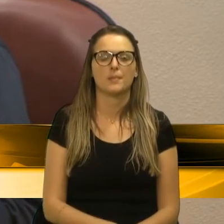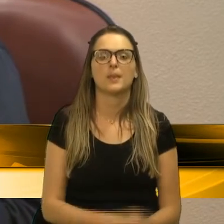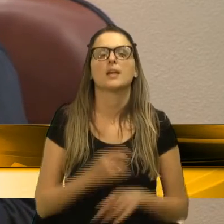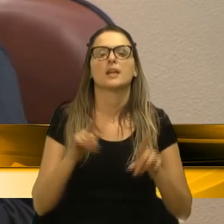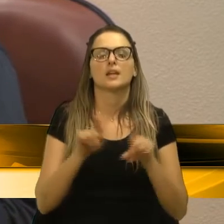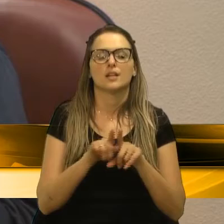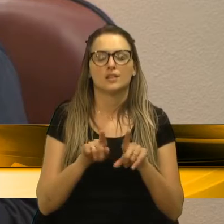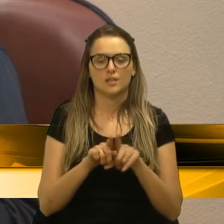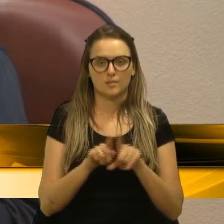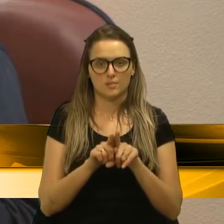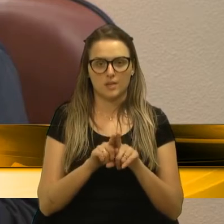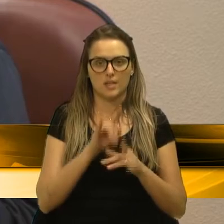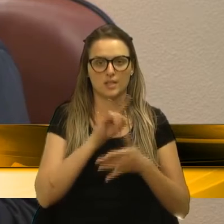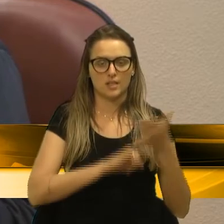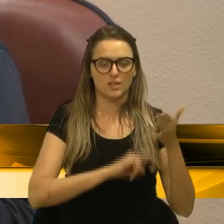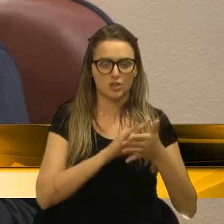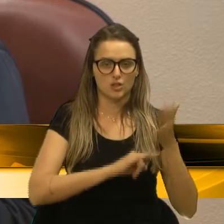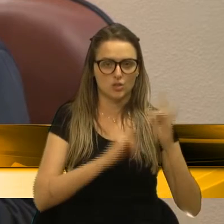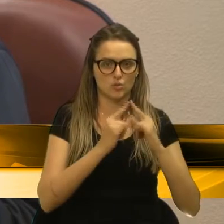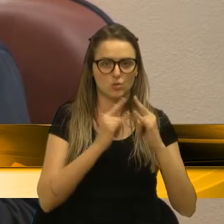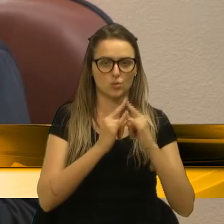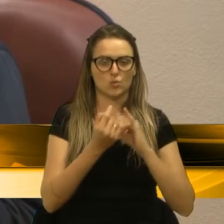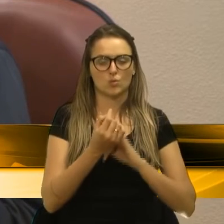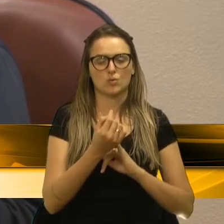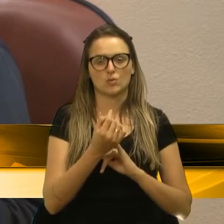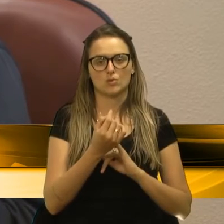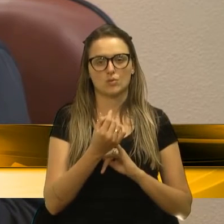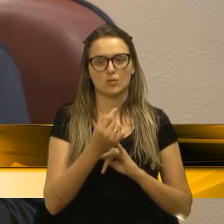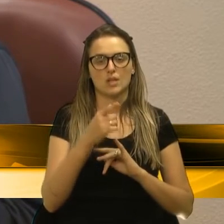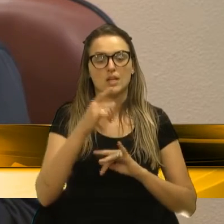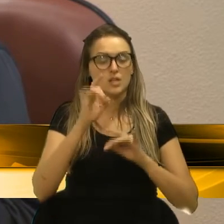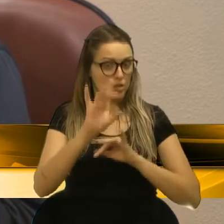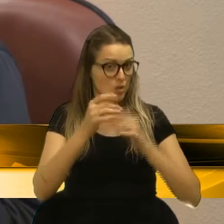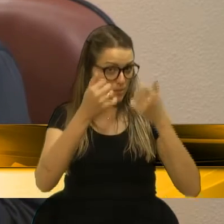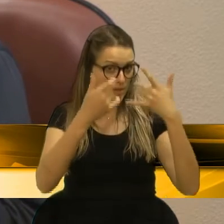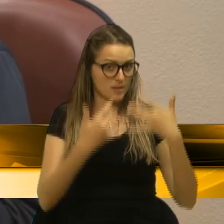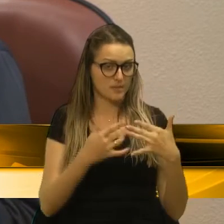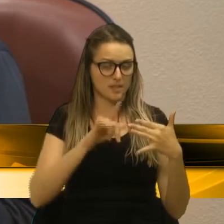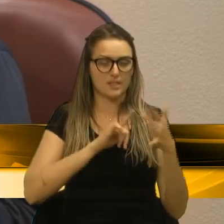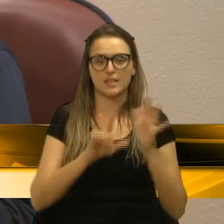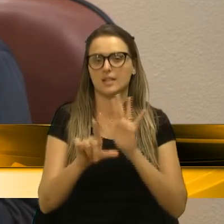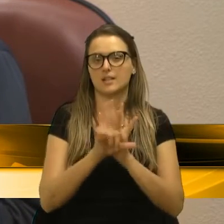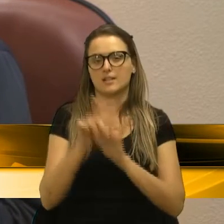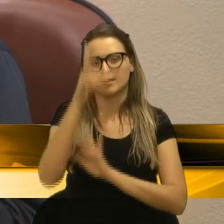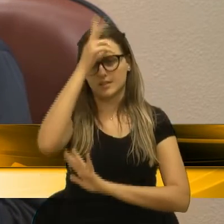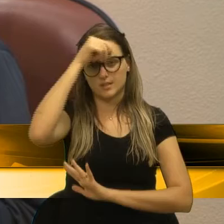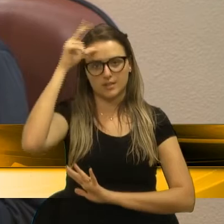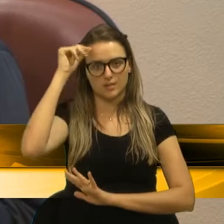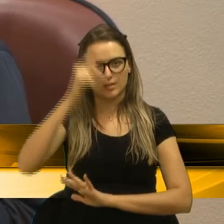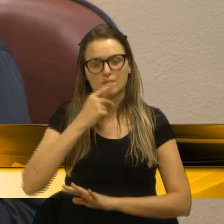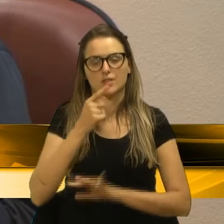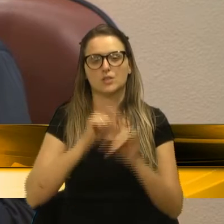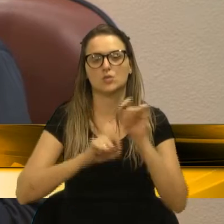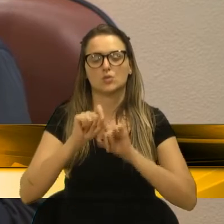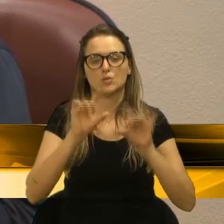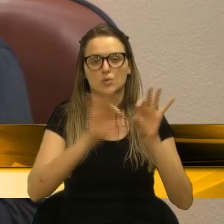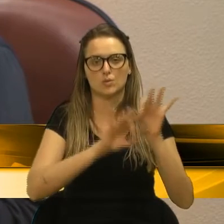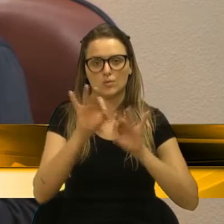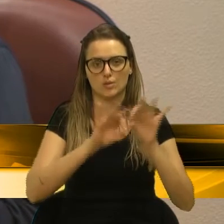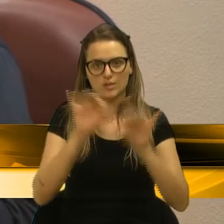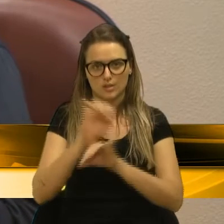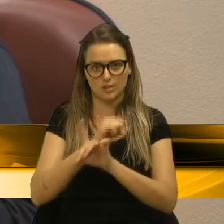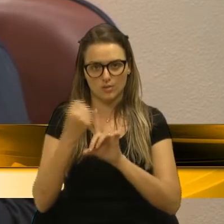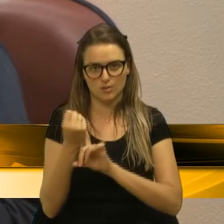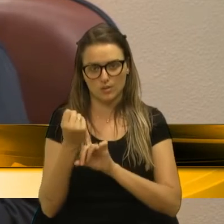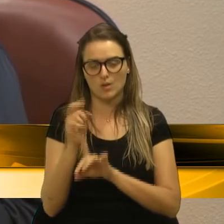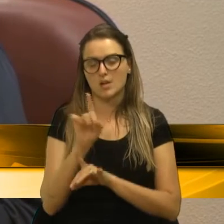Instrução Municipal 2, SIM 2 e Análise de Esclarecimentos destacou a existência de lei municipal dispondo sobre organizações sociais